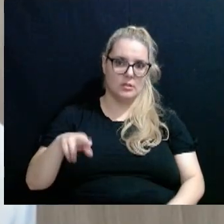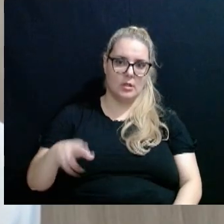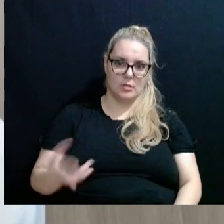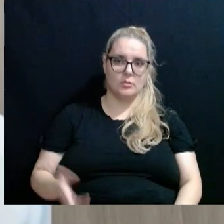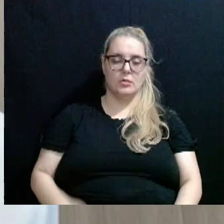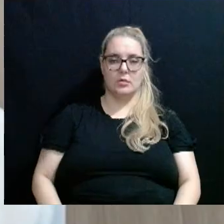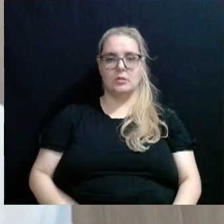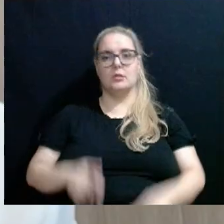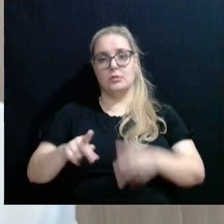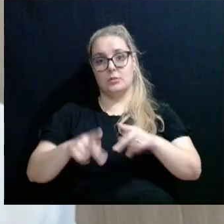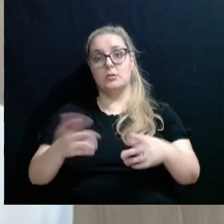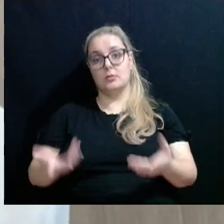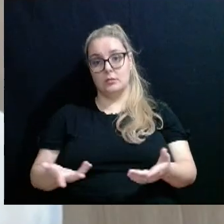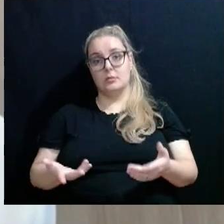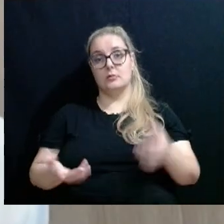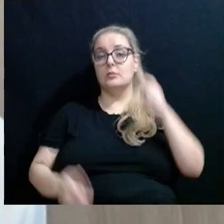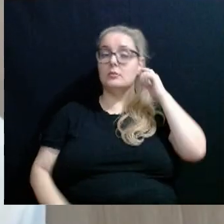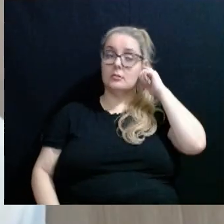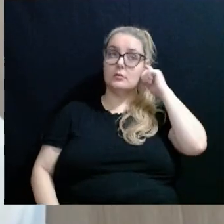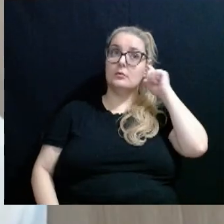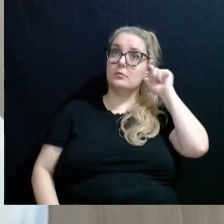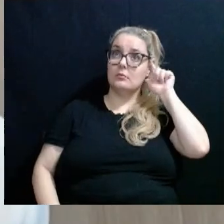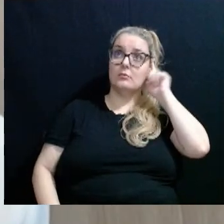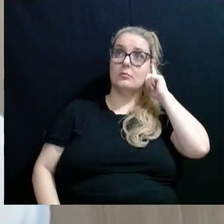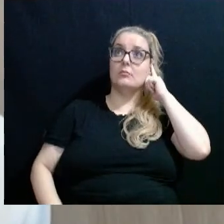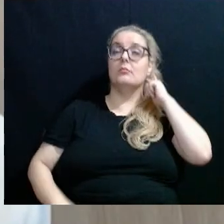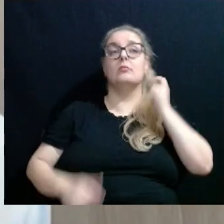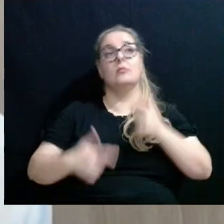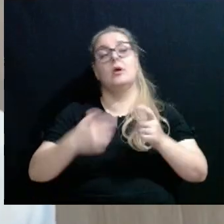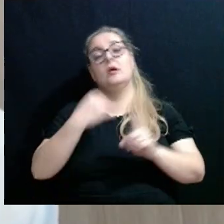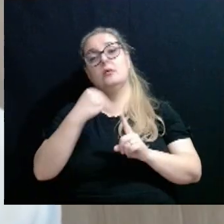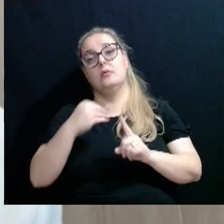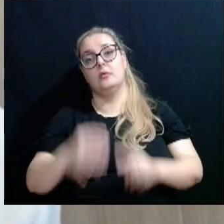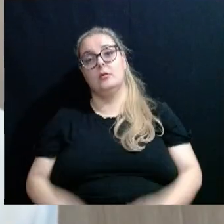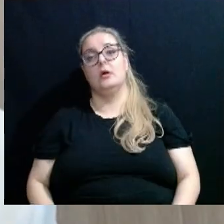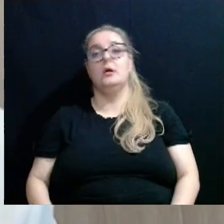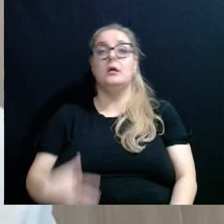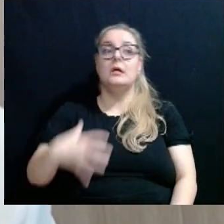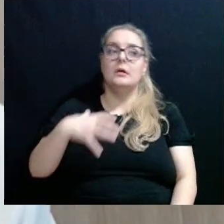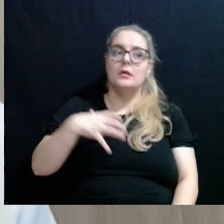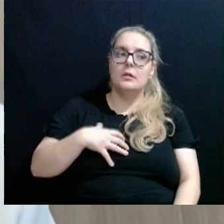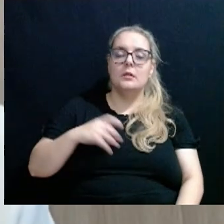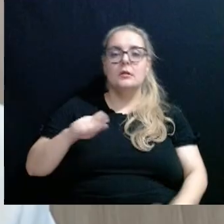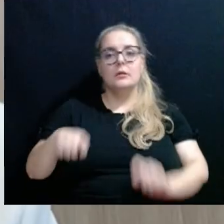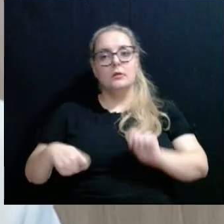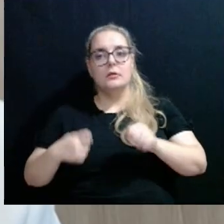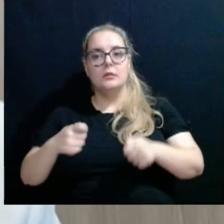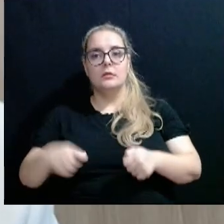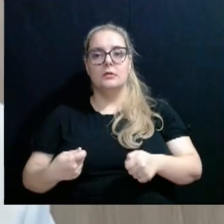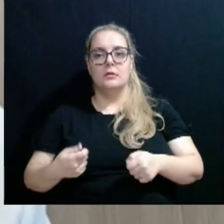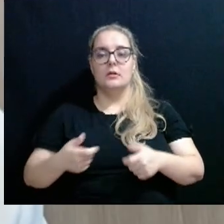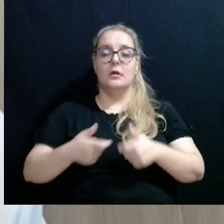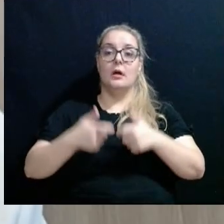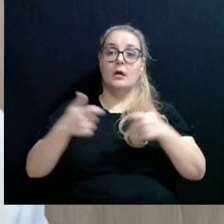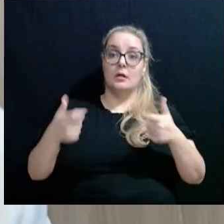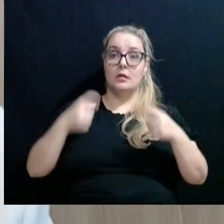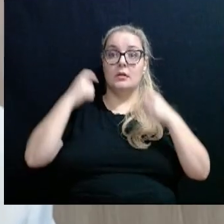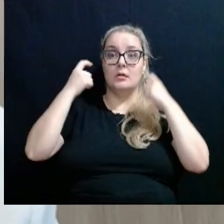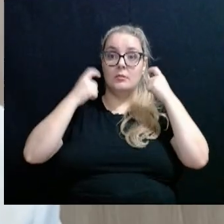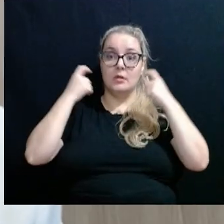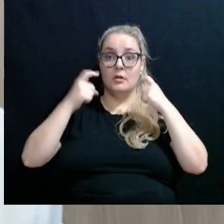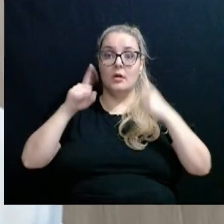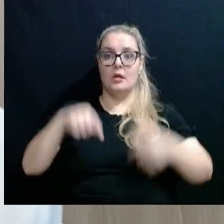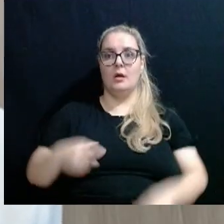Então, essa população acaba sendo mais vulnerável. Em relação a sintomas, a